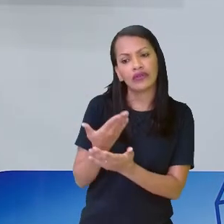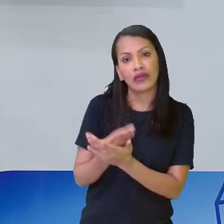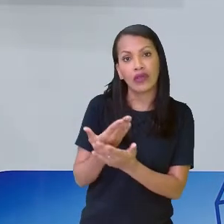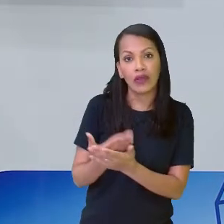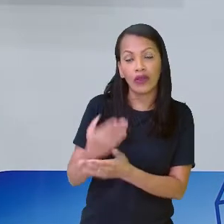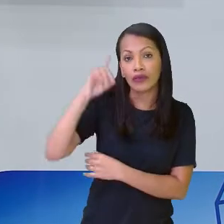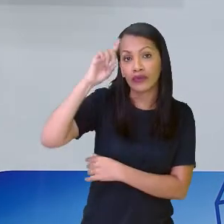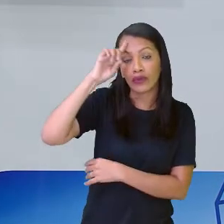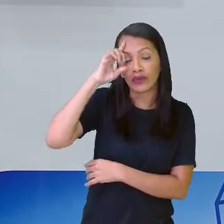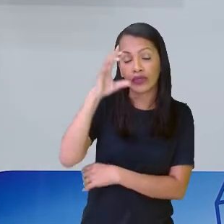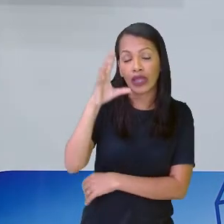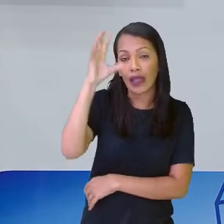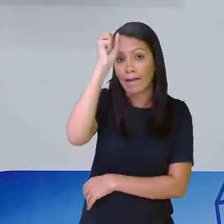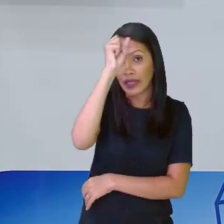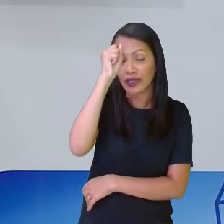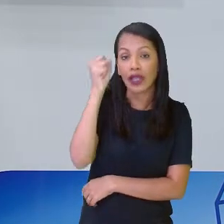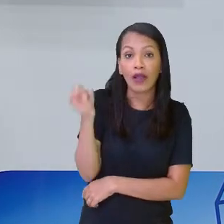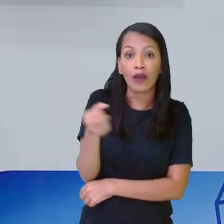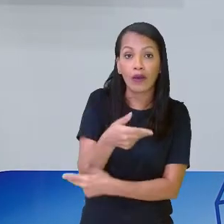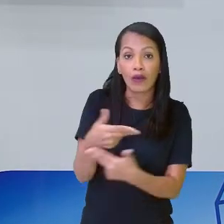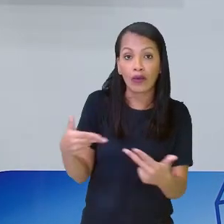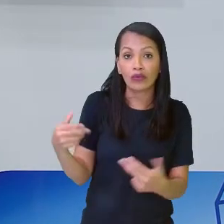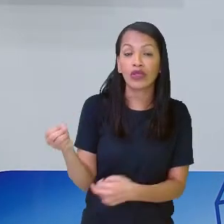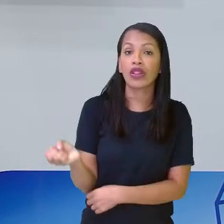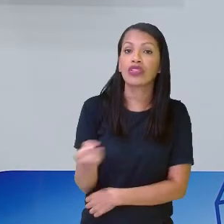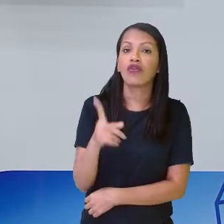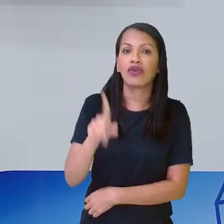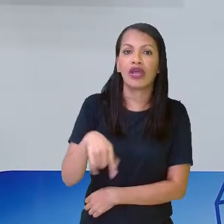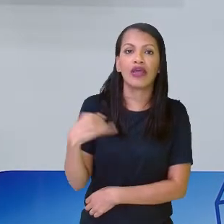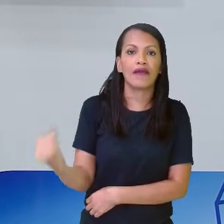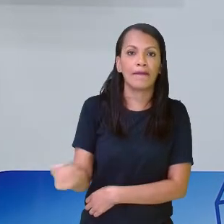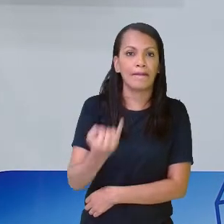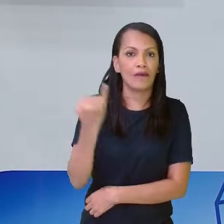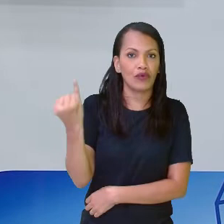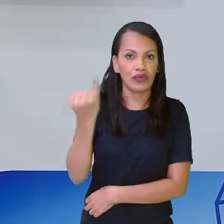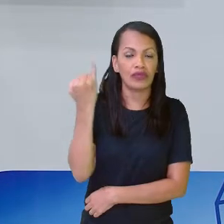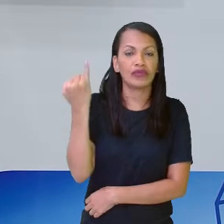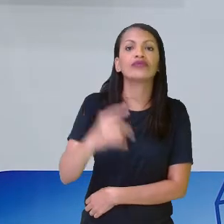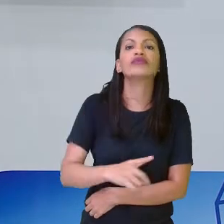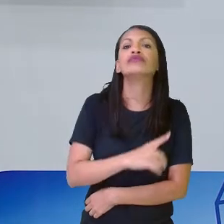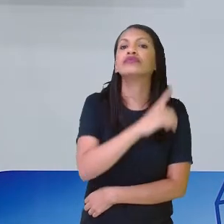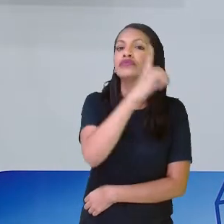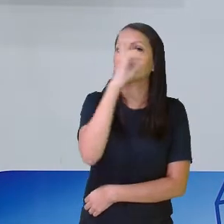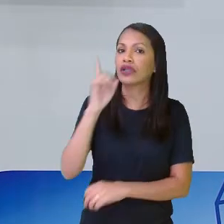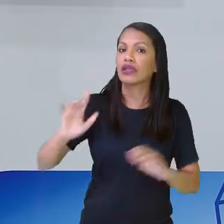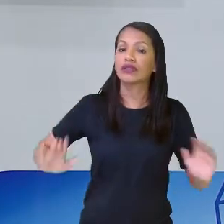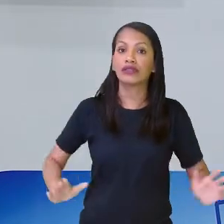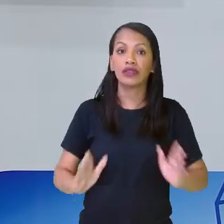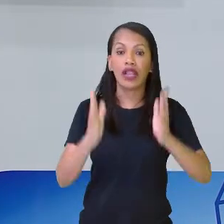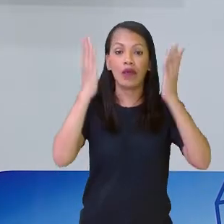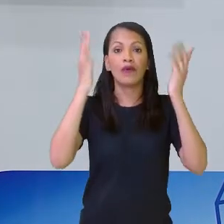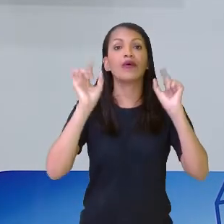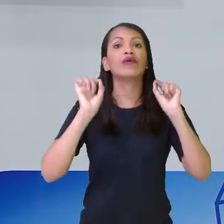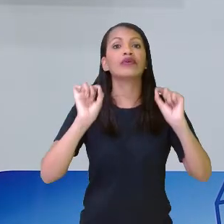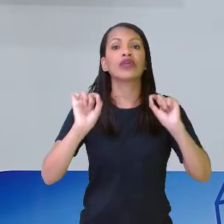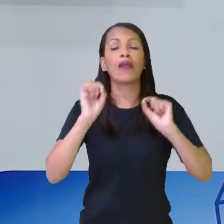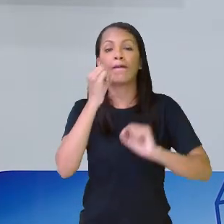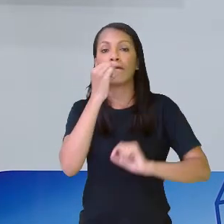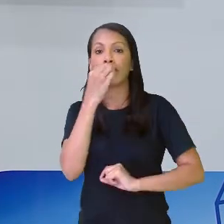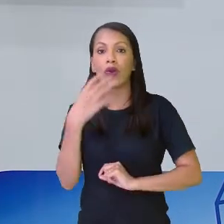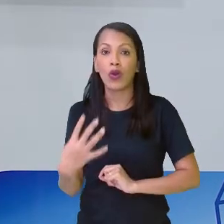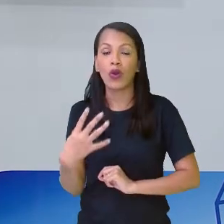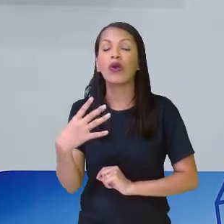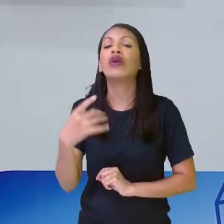todos os dias a gente aprenda coisas novas. Então, é muito importante esse dia a gente celebrar, né? O quanto é